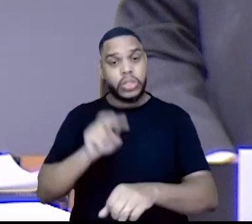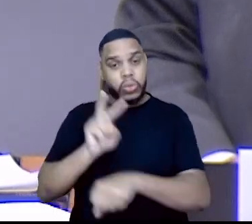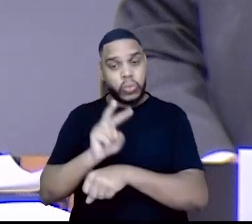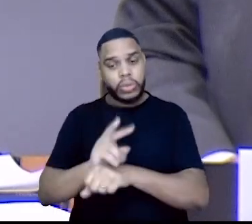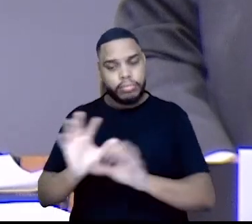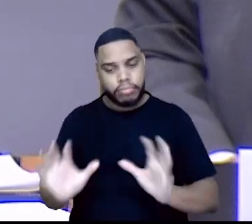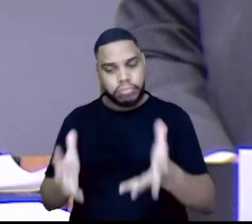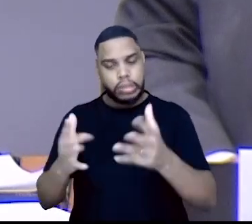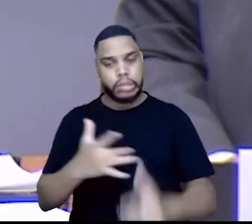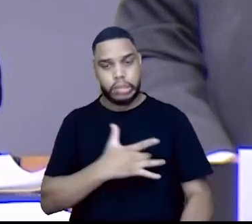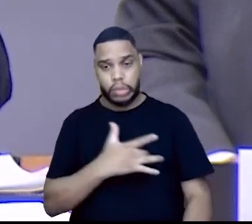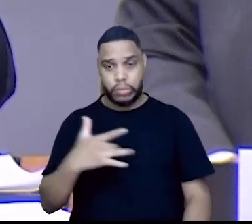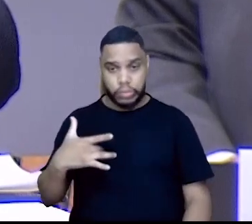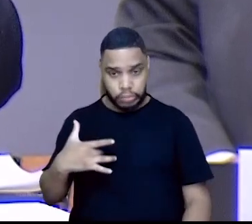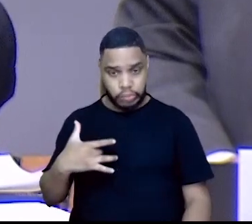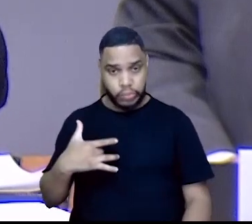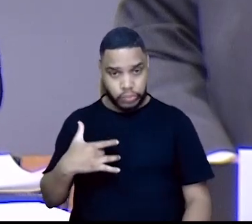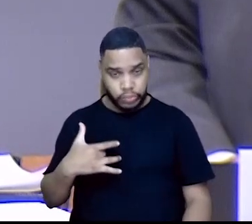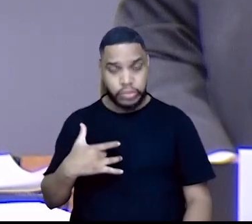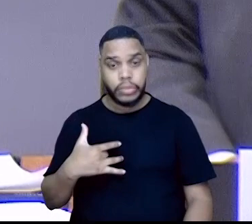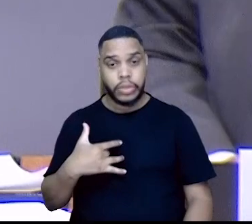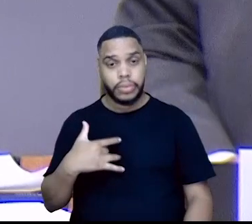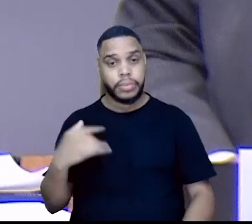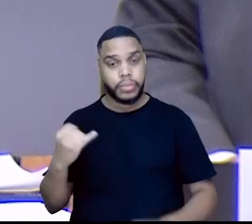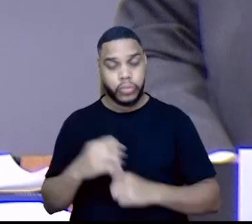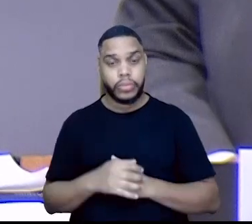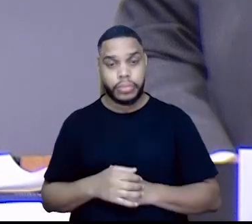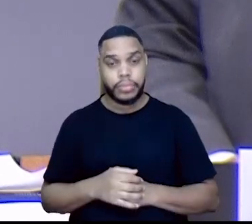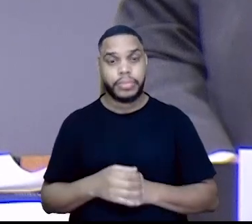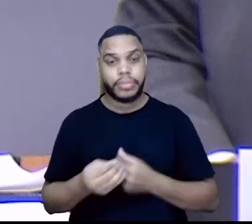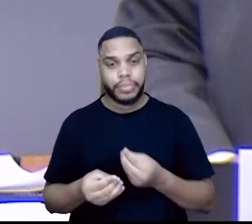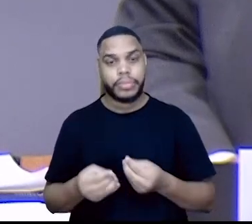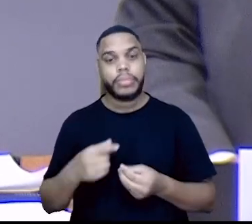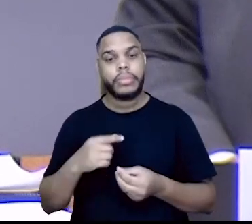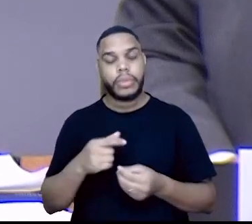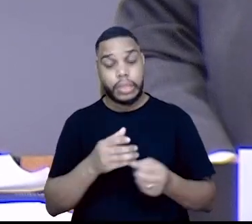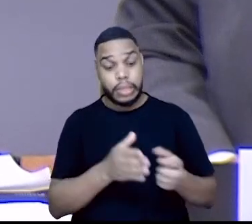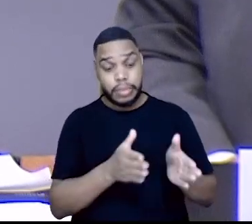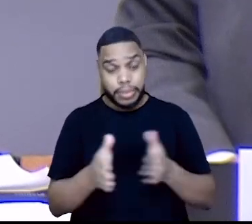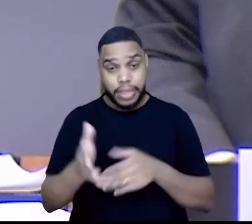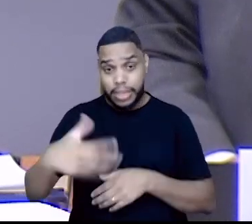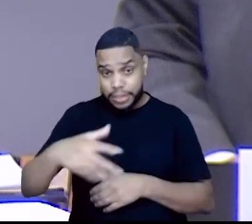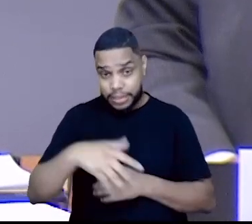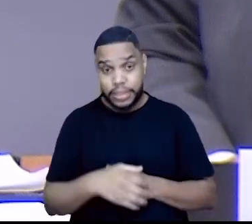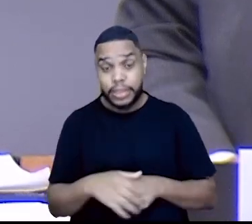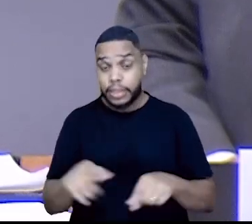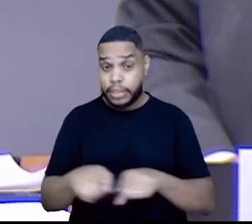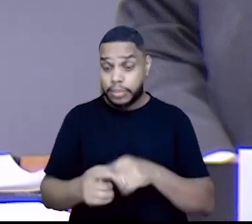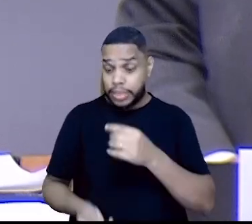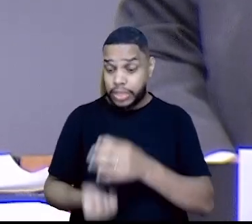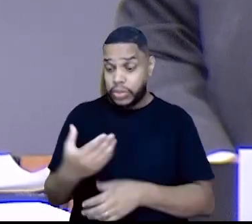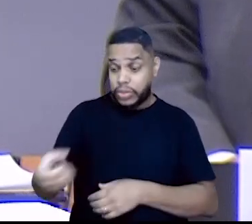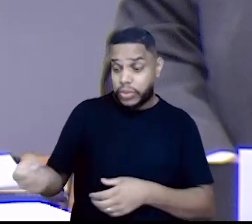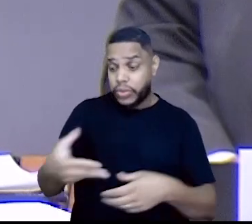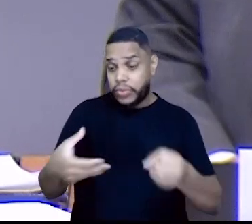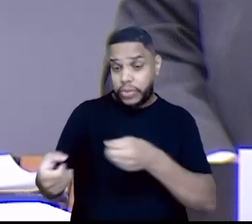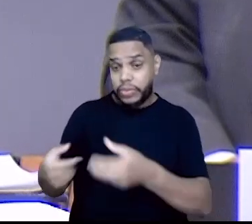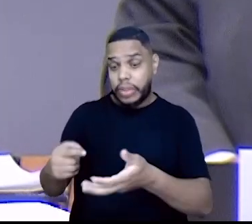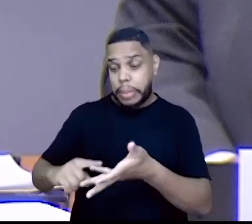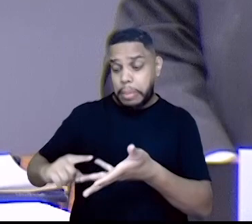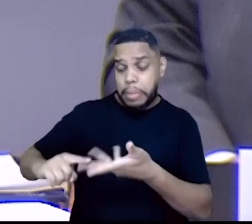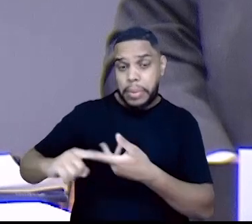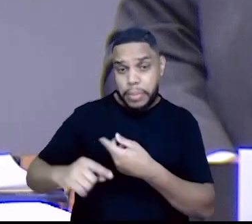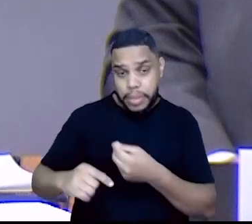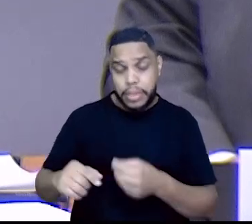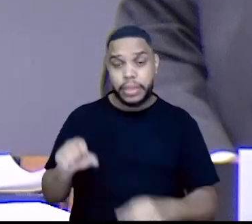saúde, para citar 3 matérias em que há uma litigiosidade relevante. Além disso, foram criadas novas ações. Só no